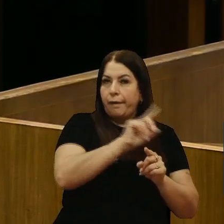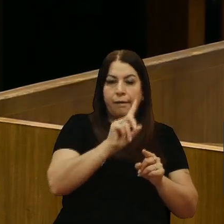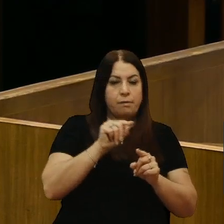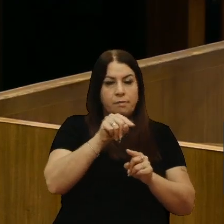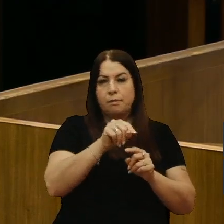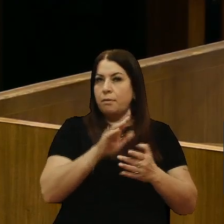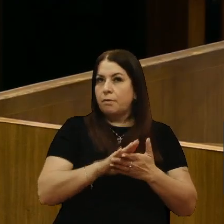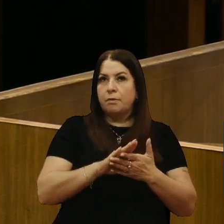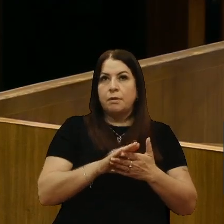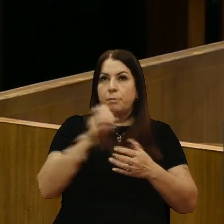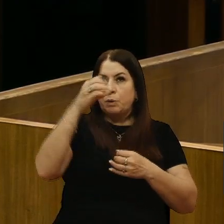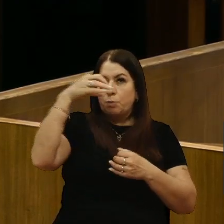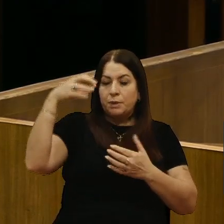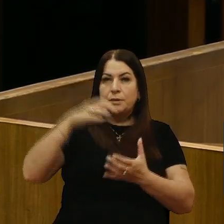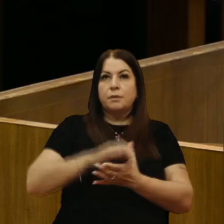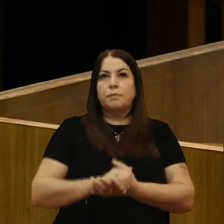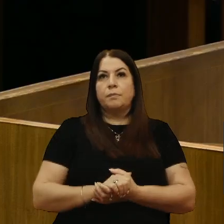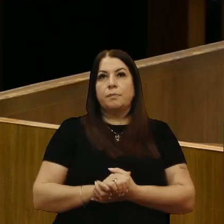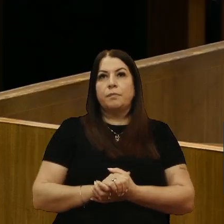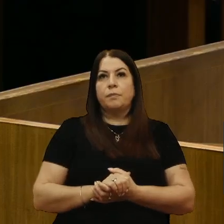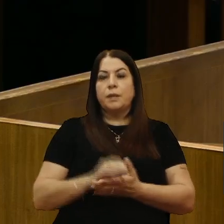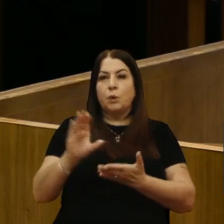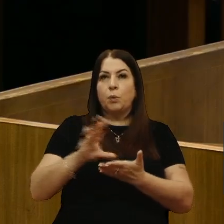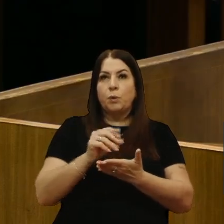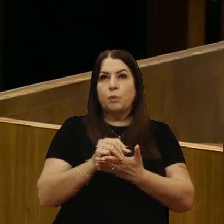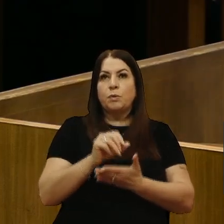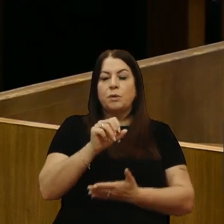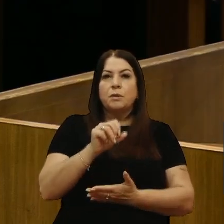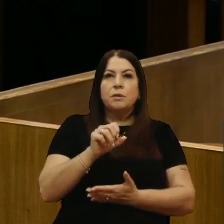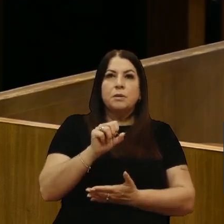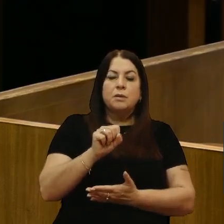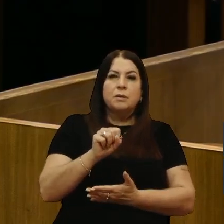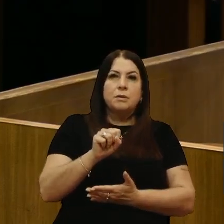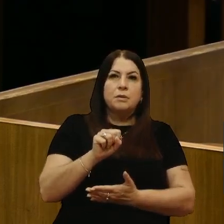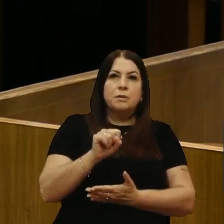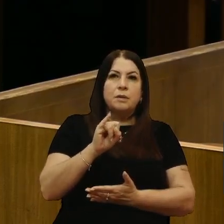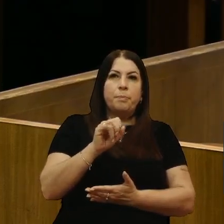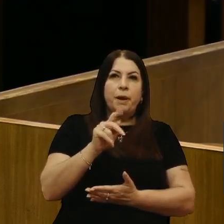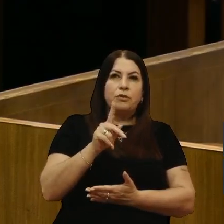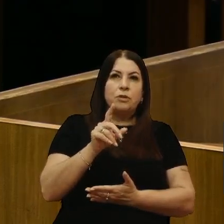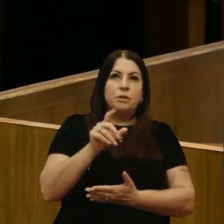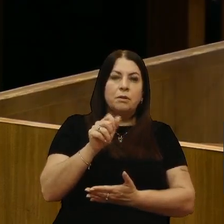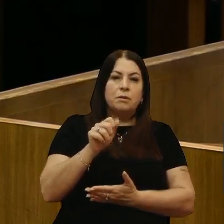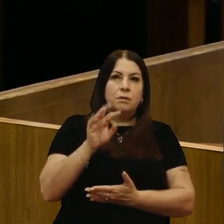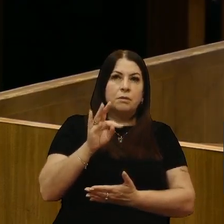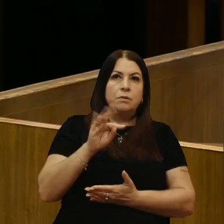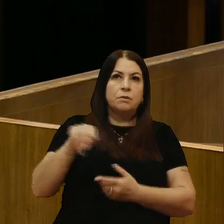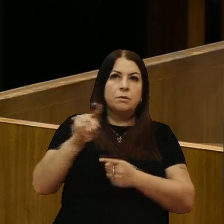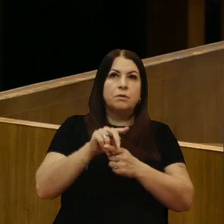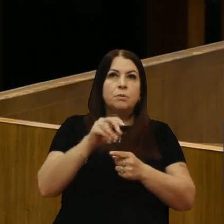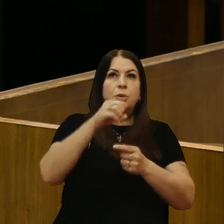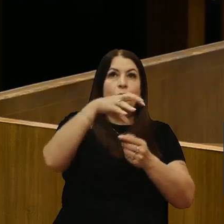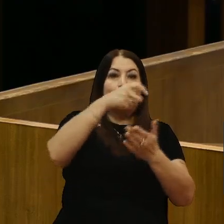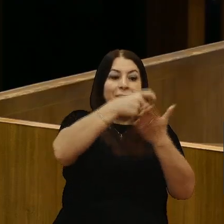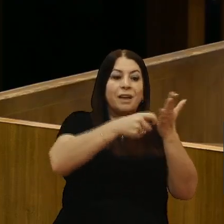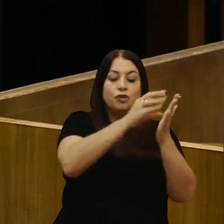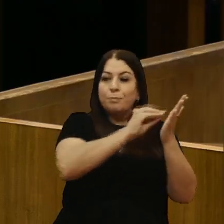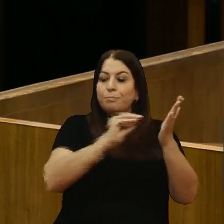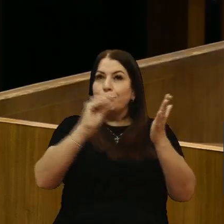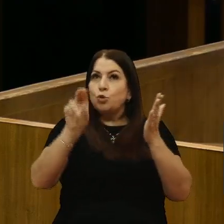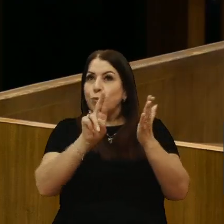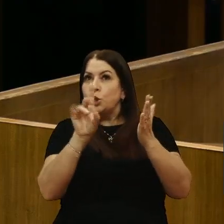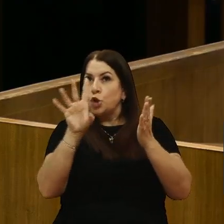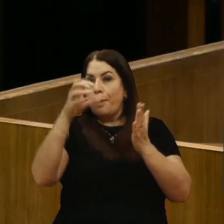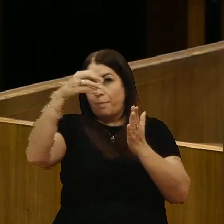destinado para a iluminação. É o recurso CIPAT, que já é uma taxa que nós pagamos na iluminação, que é específica para a iluminação, ela só pode ser usada